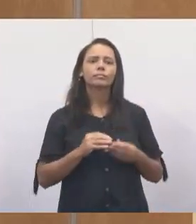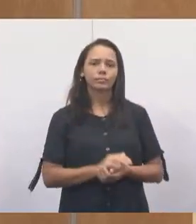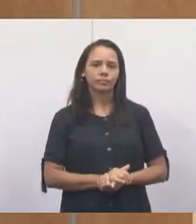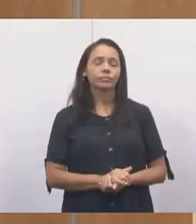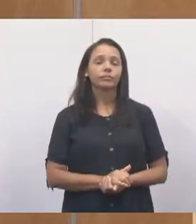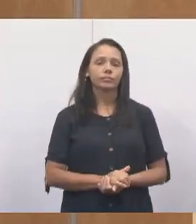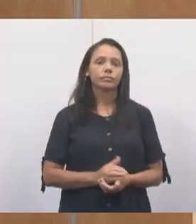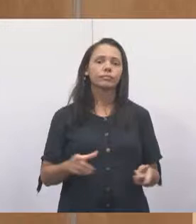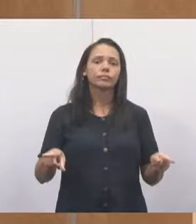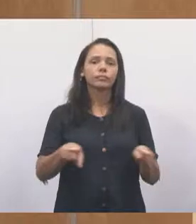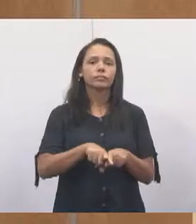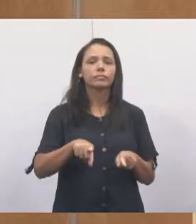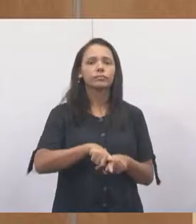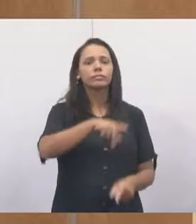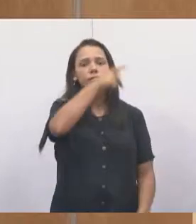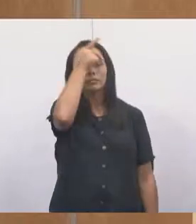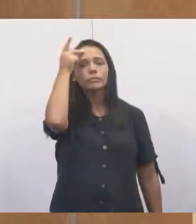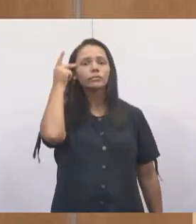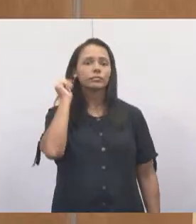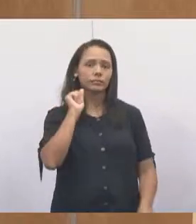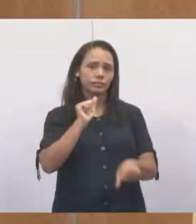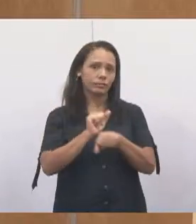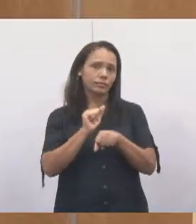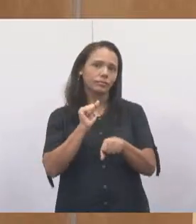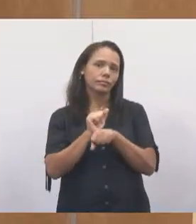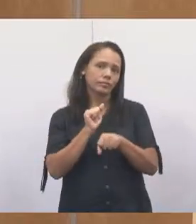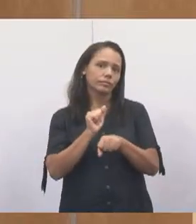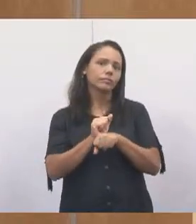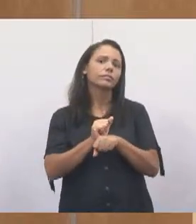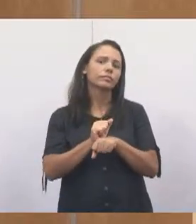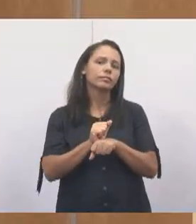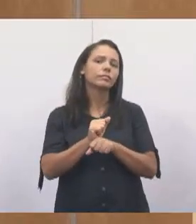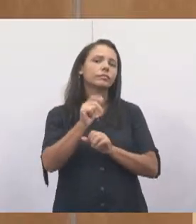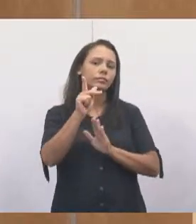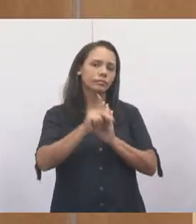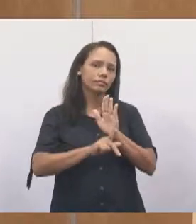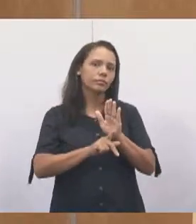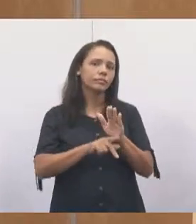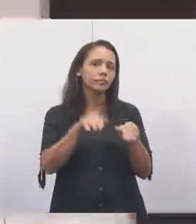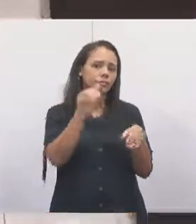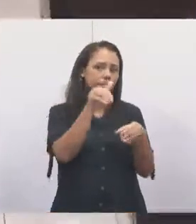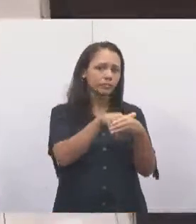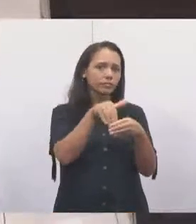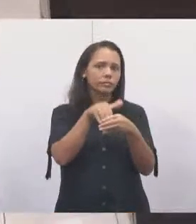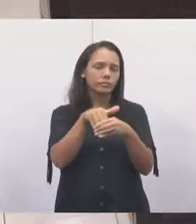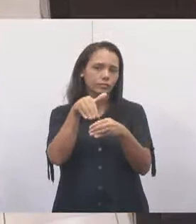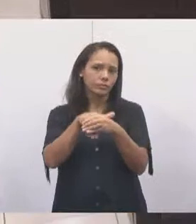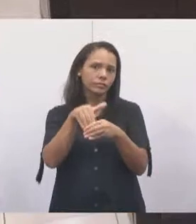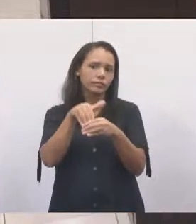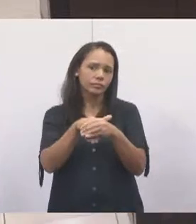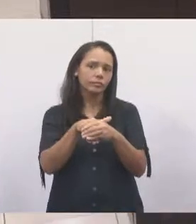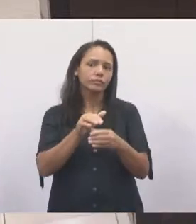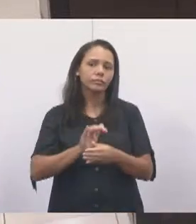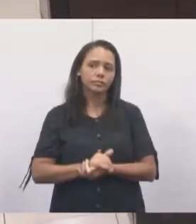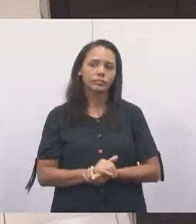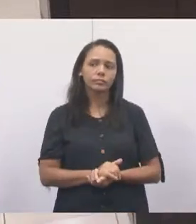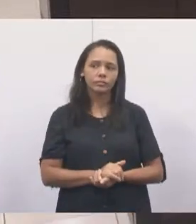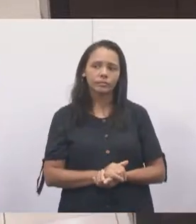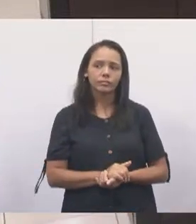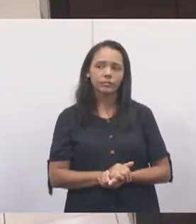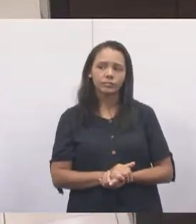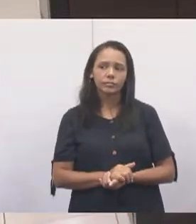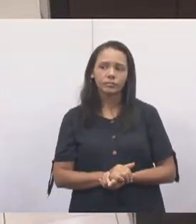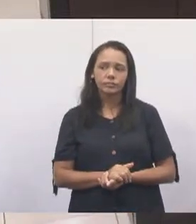E também aqueles que estão aqui aguardando, né, o projeto ser votado aí, aquele